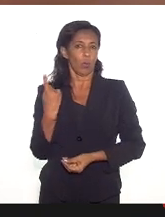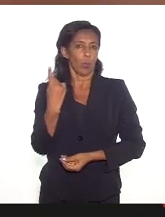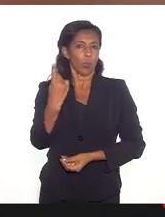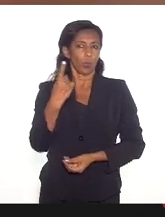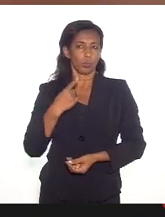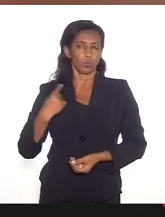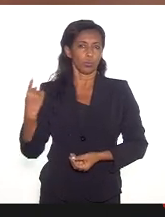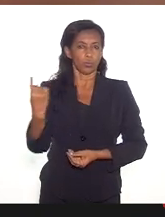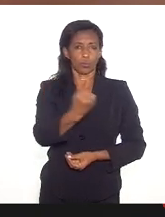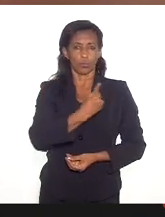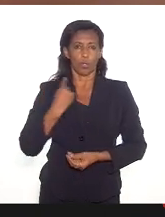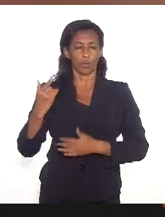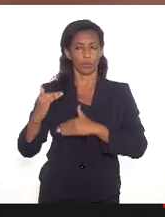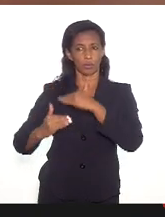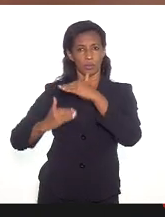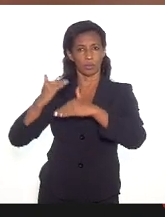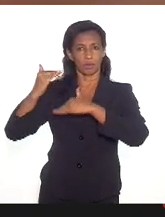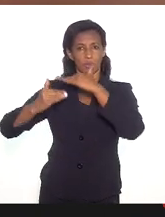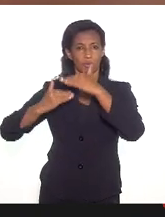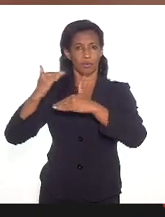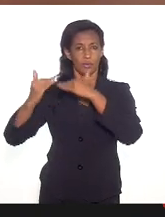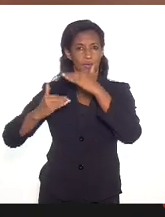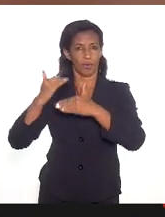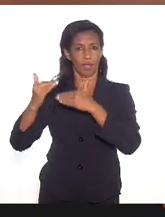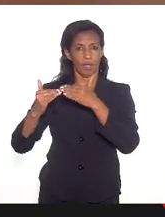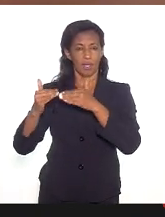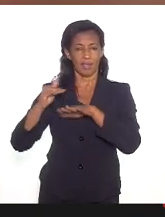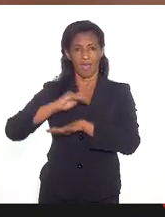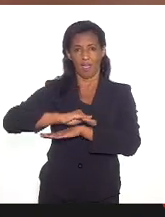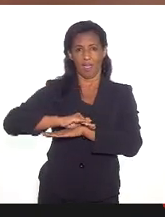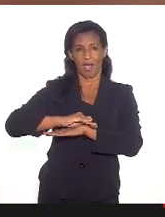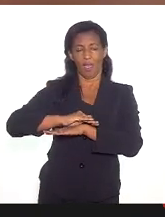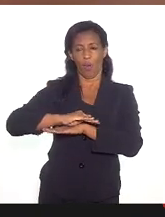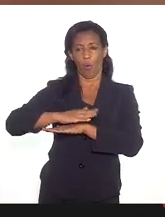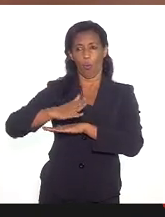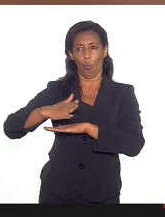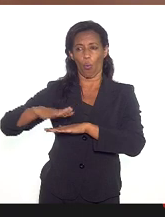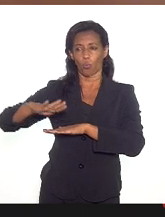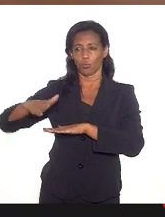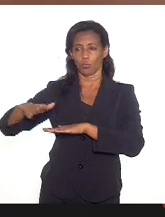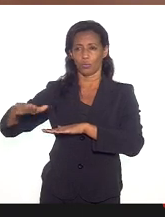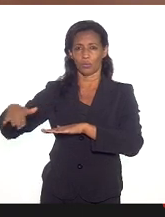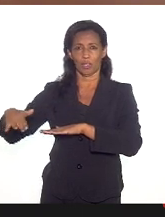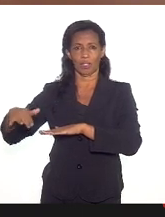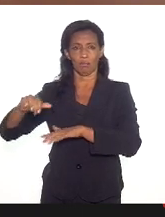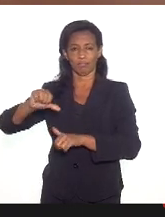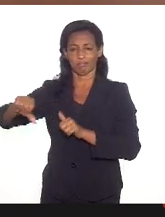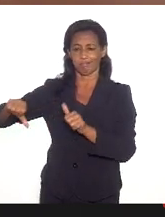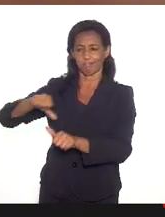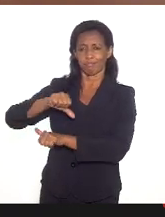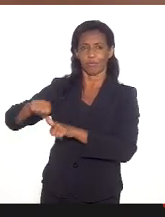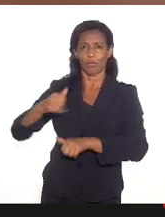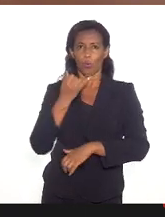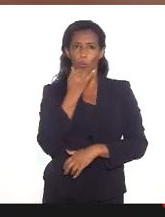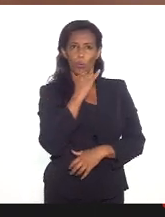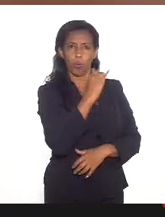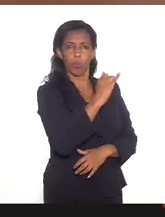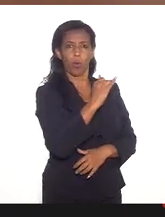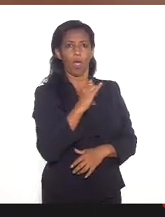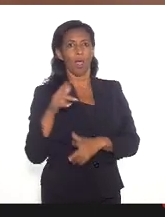nossos desenvolvimentos, que é um conversor de ondas para gerar eletricidade pelas ondas do